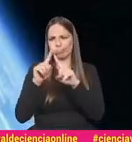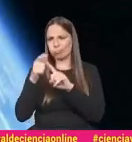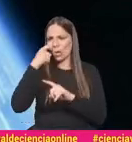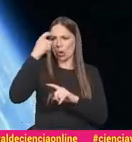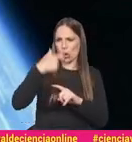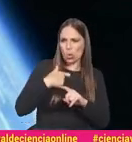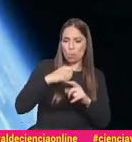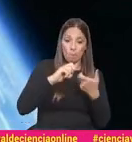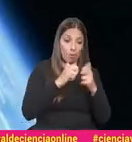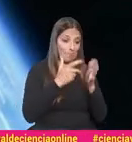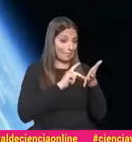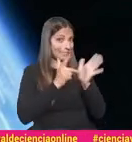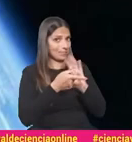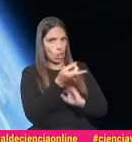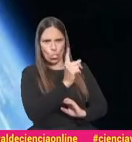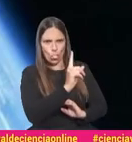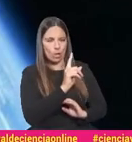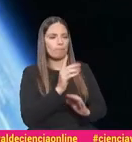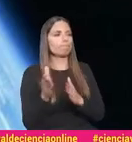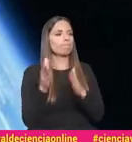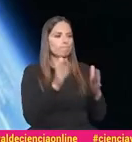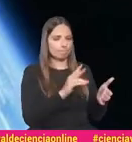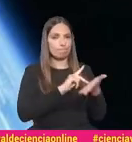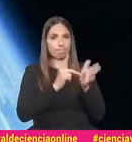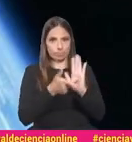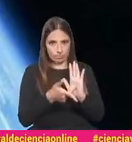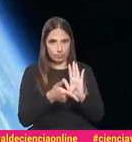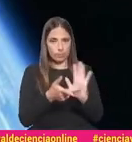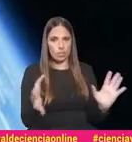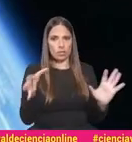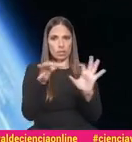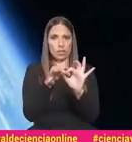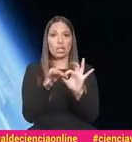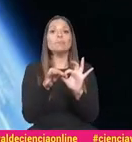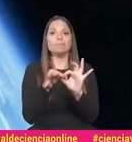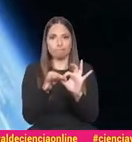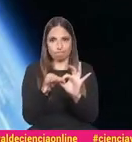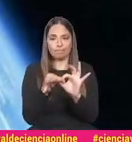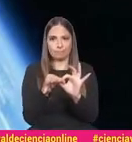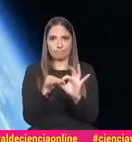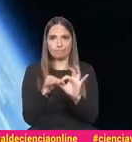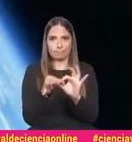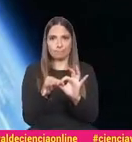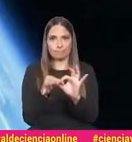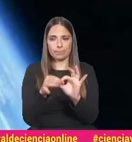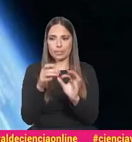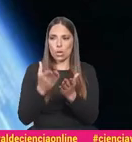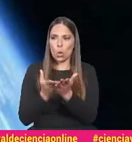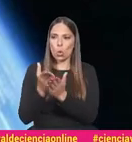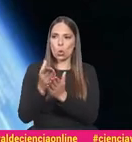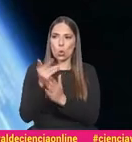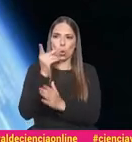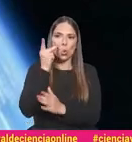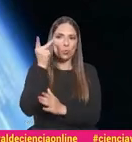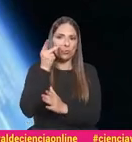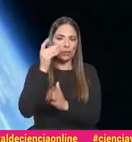questão tecnológica. Por um lado, é a tecnologia associada a quê? Manter as condições de